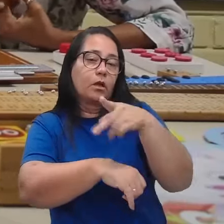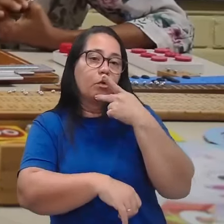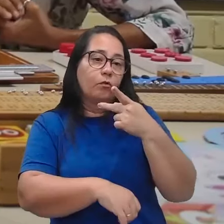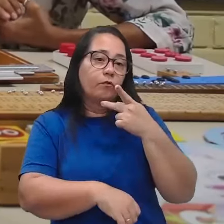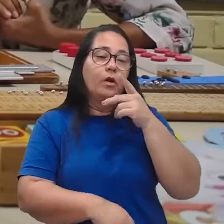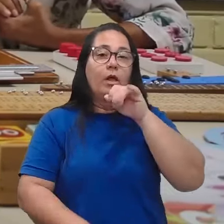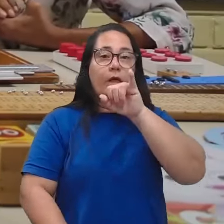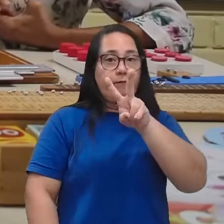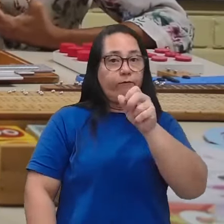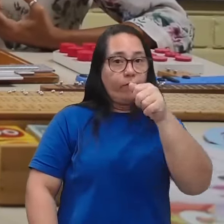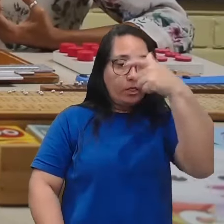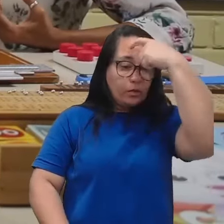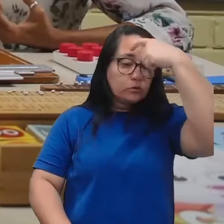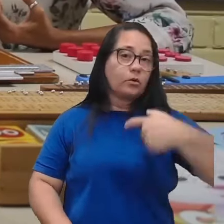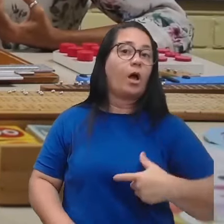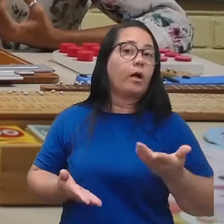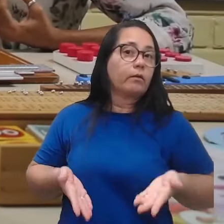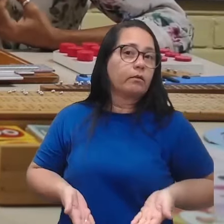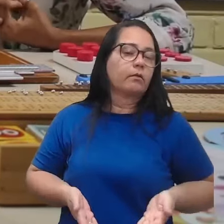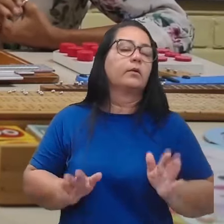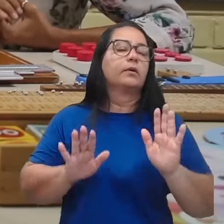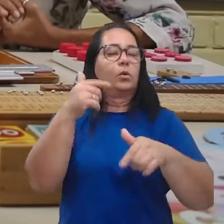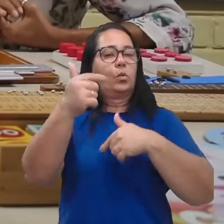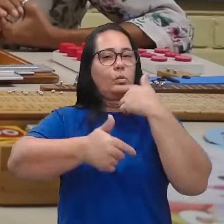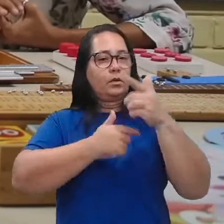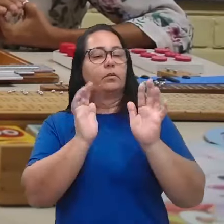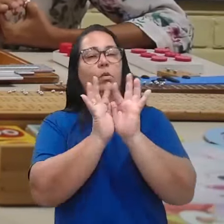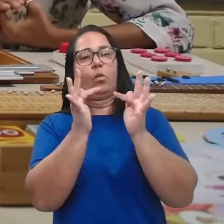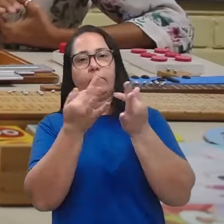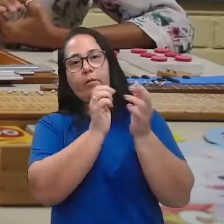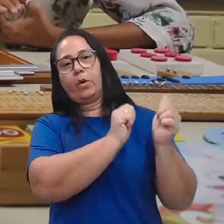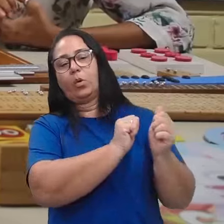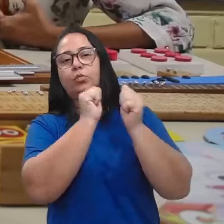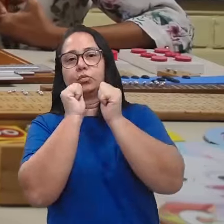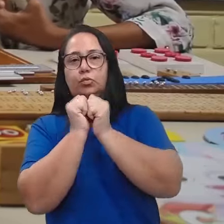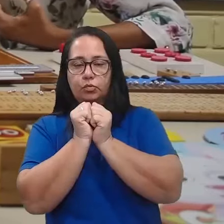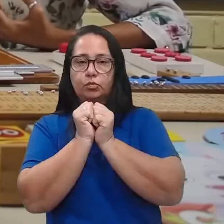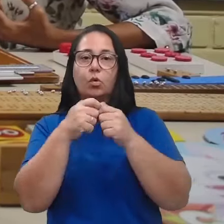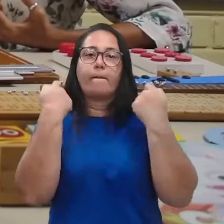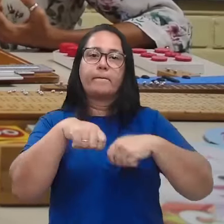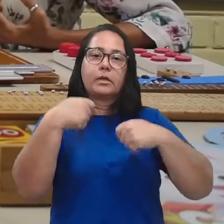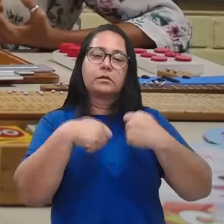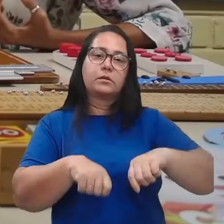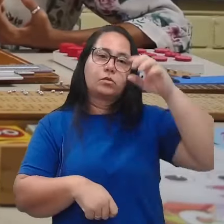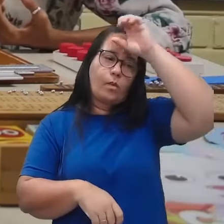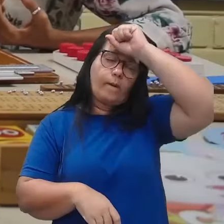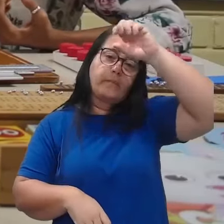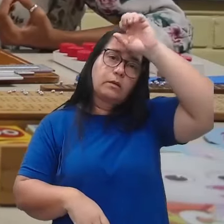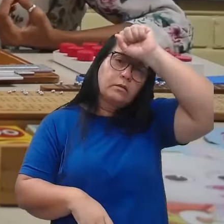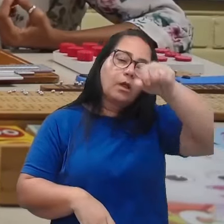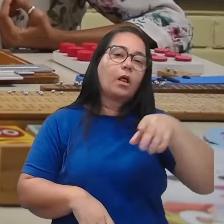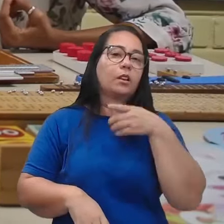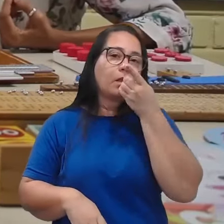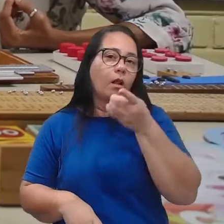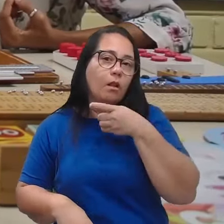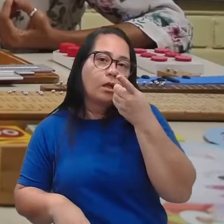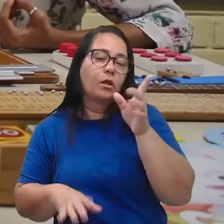ali presente. Entendi, professora. esse trabalho com a família junto, porque eu tenho que aprender o dialeto que a família